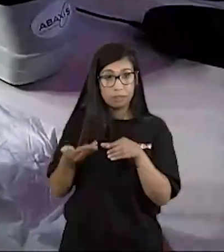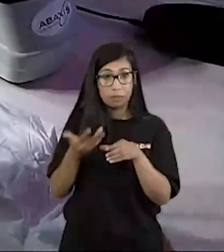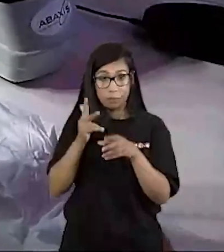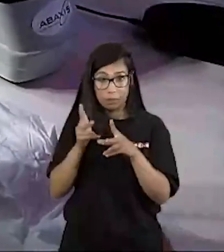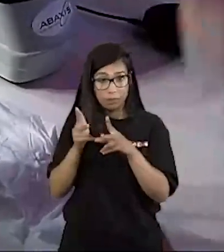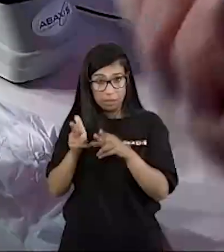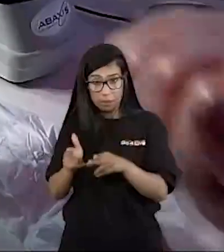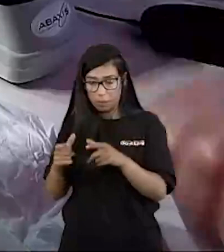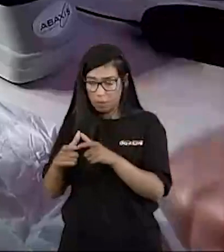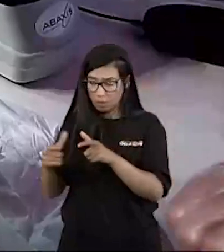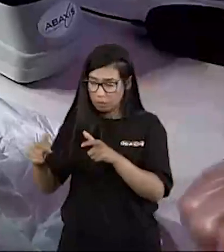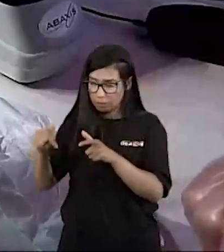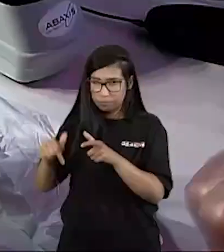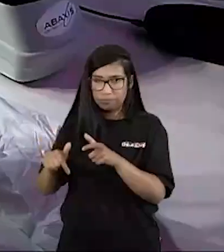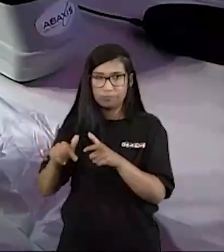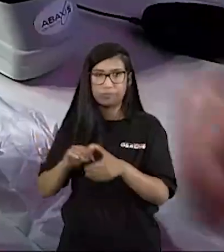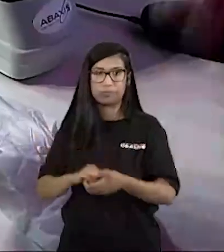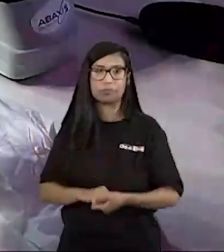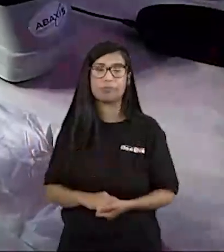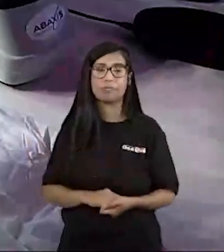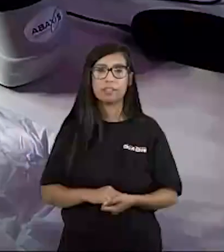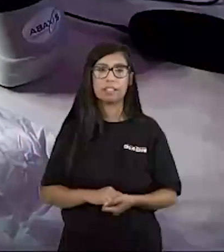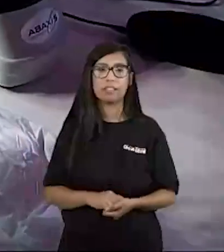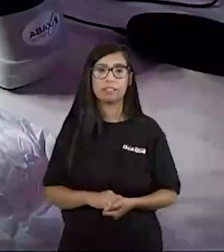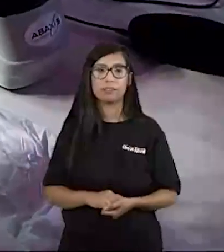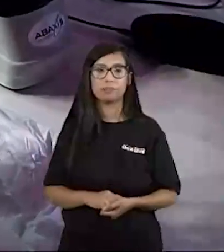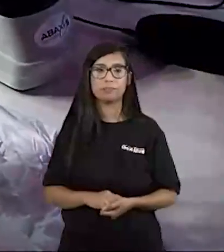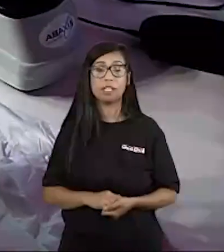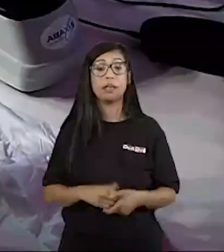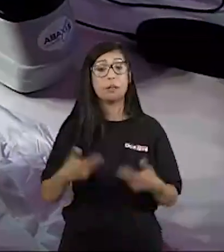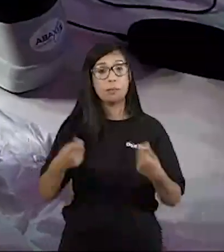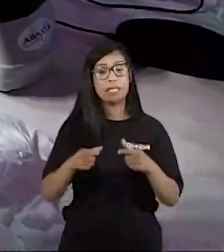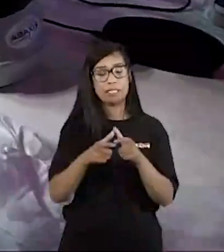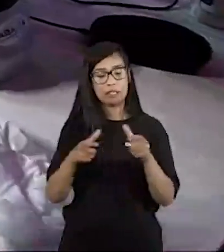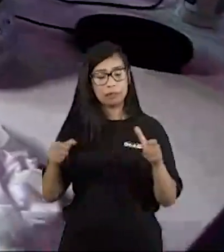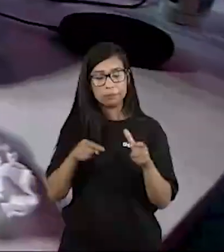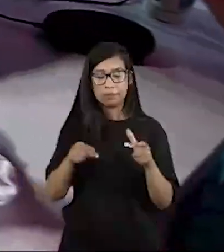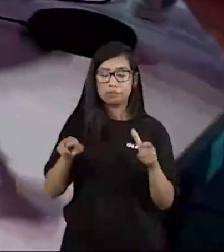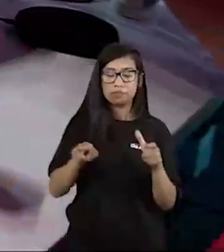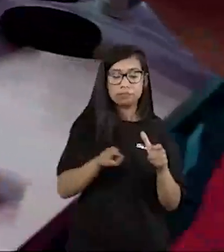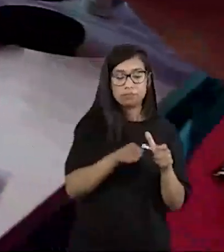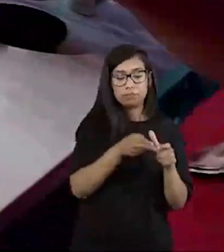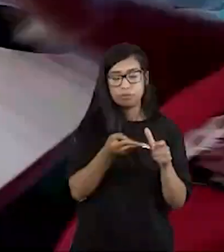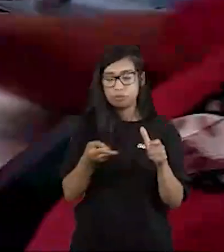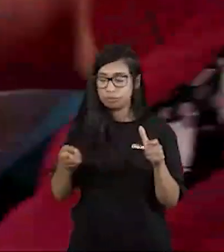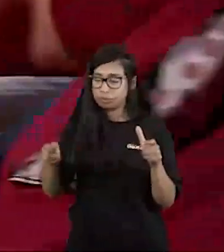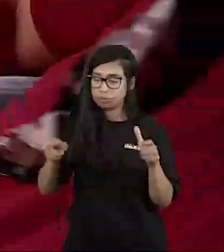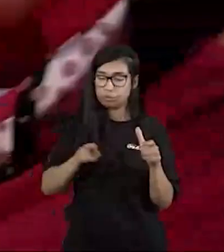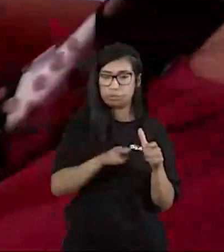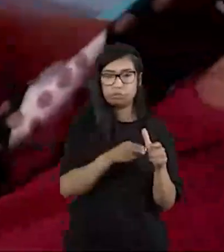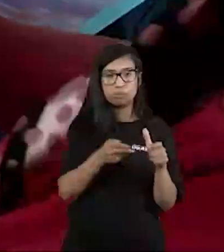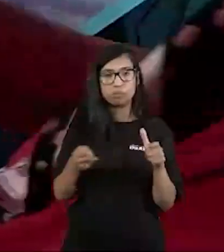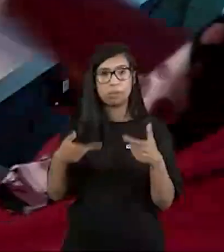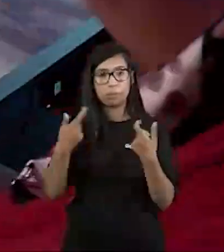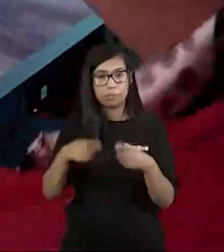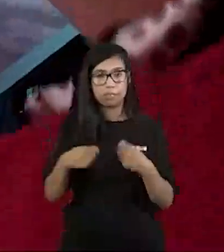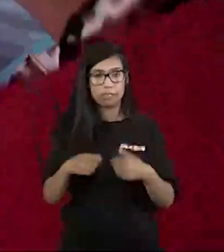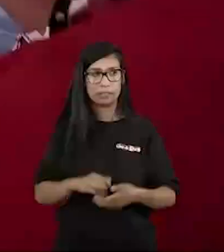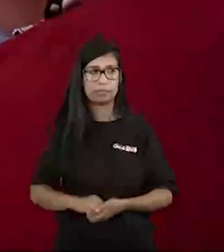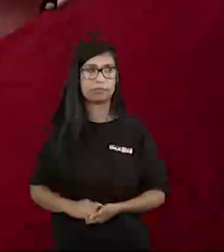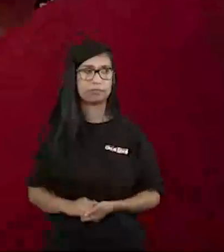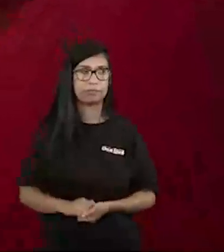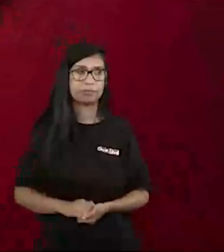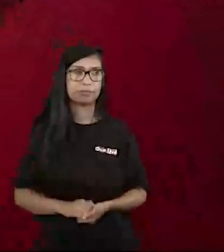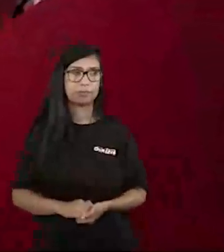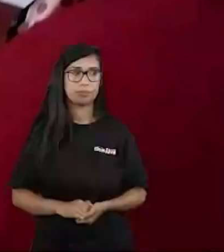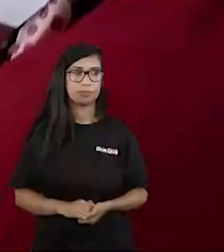você estivesse passando manteiga no pão. É isso mesmo que você vai fazer, espalhar o material na lâmina. Bom, vamos lá. O que